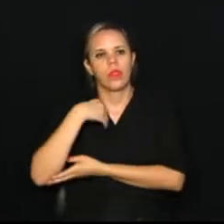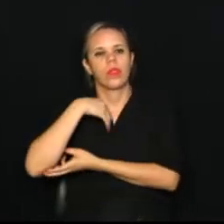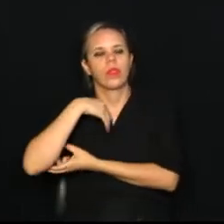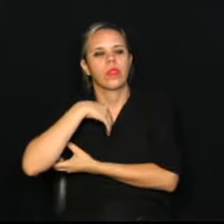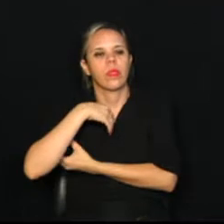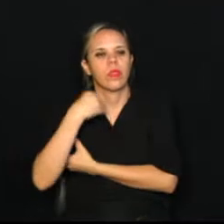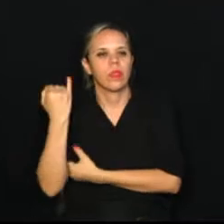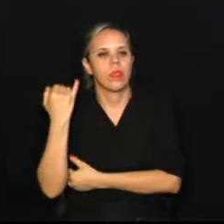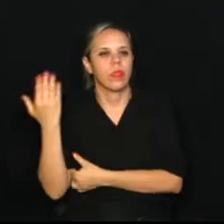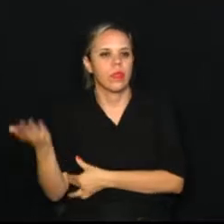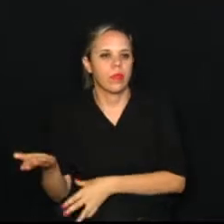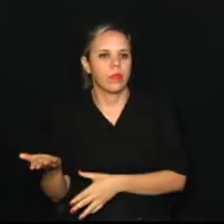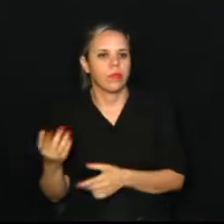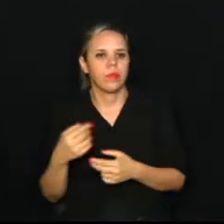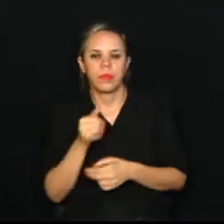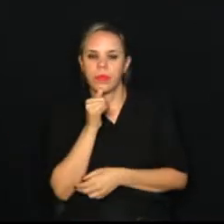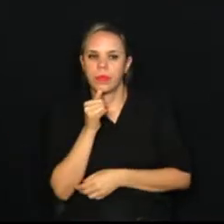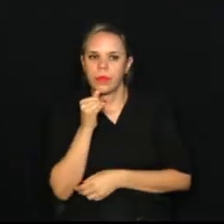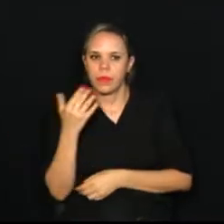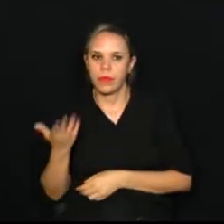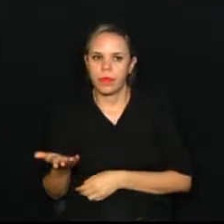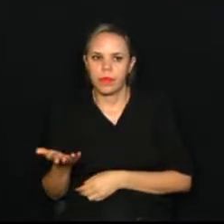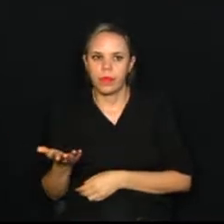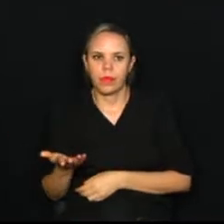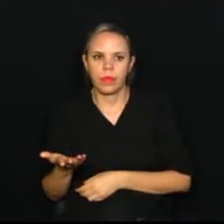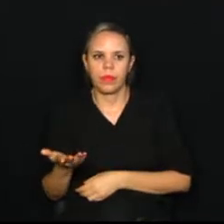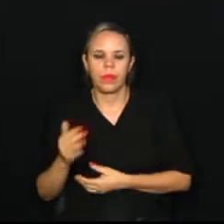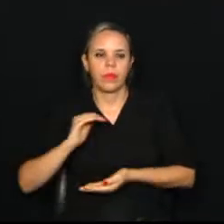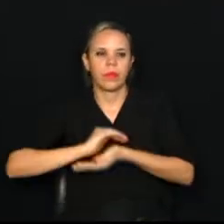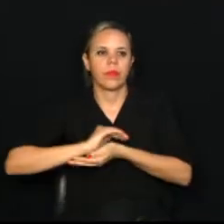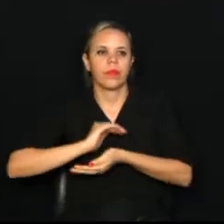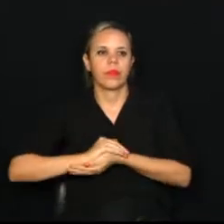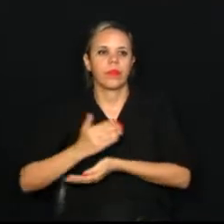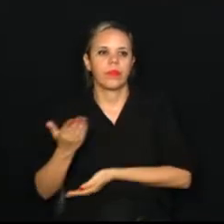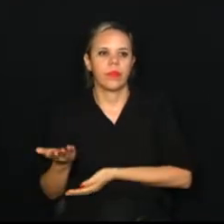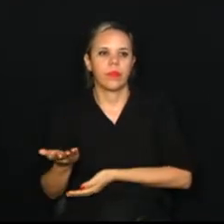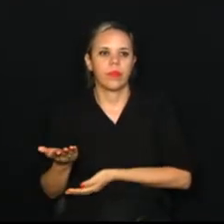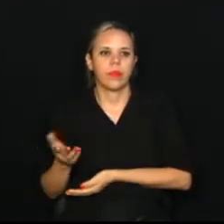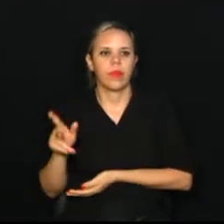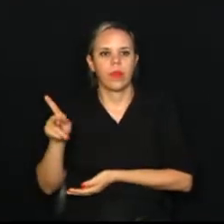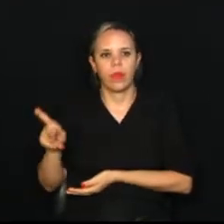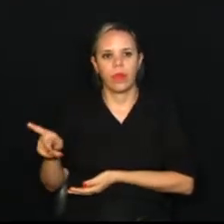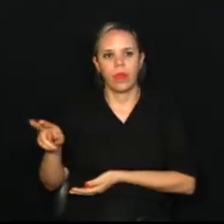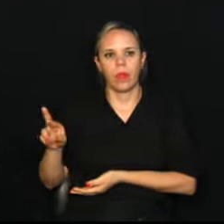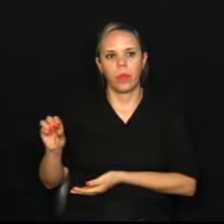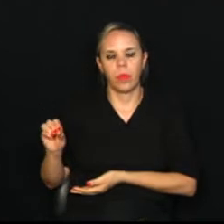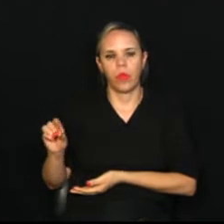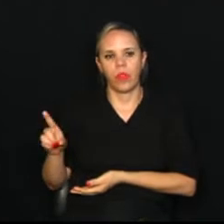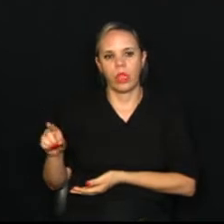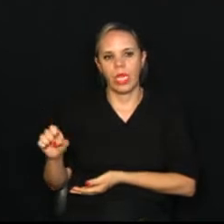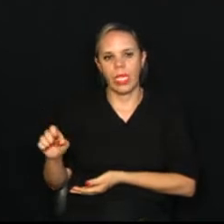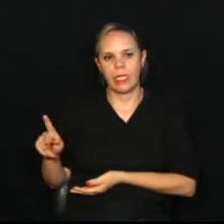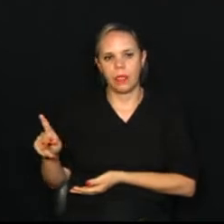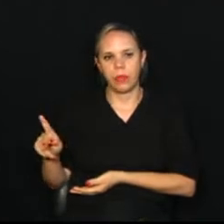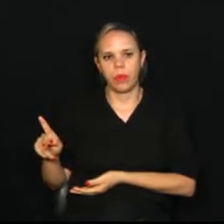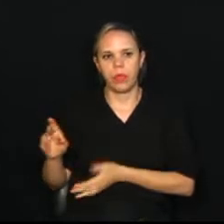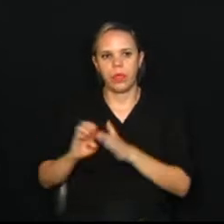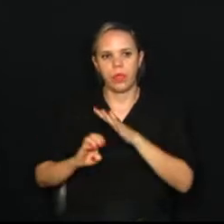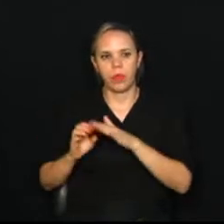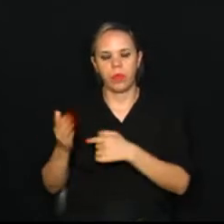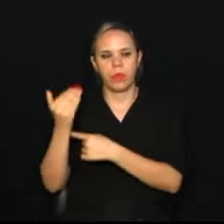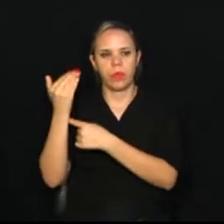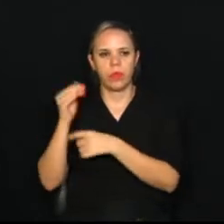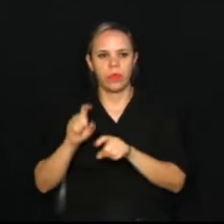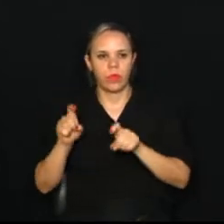muito importante. Por exemplo, se você pega o Poupa Tempo, é a Prodesp, que é a empresa de tecnologia